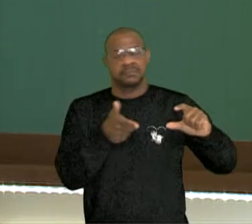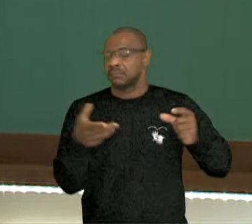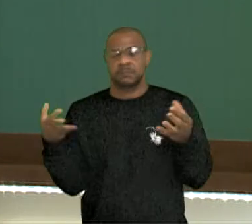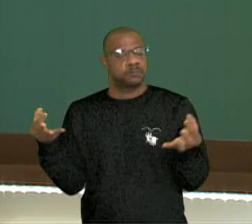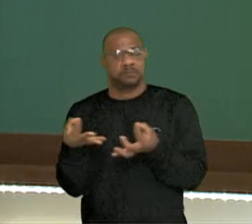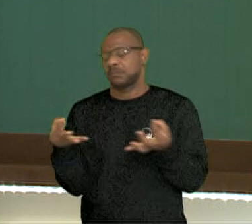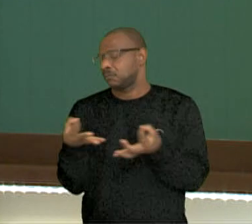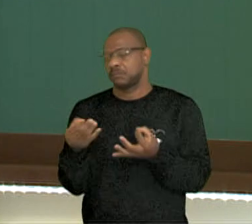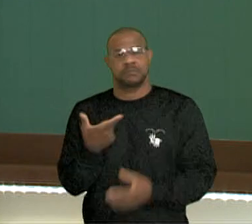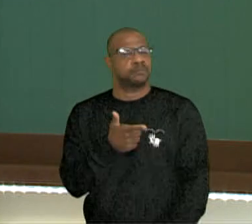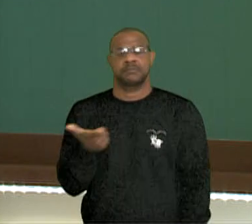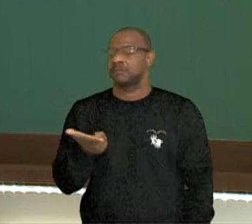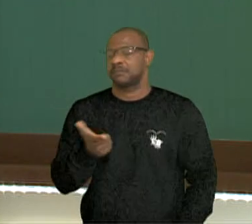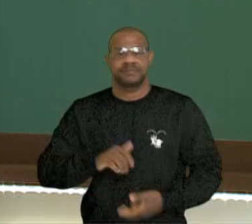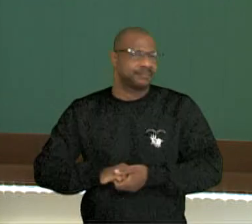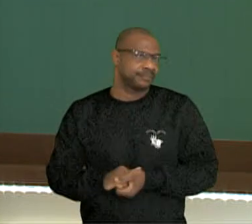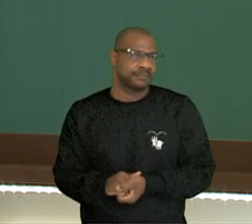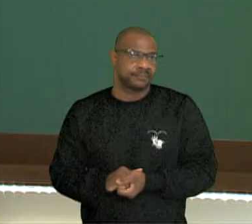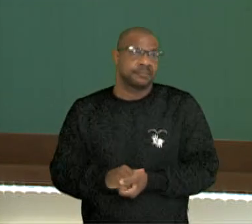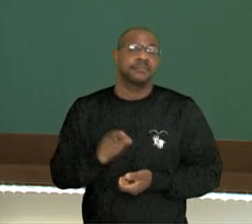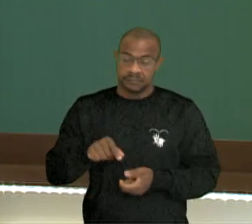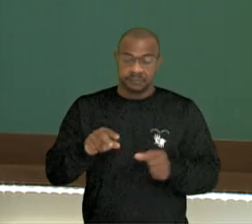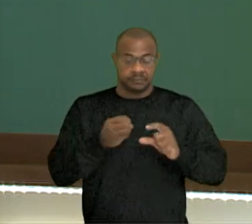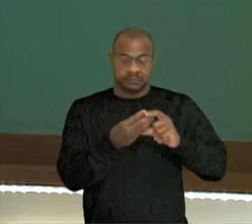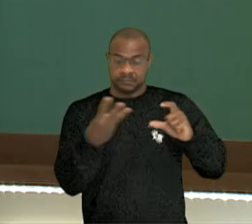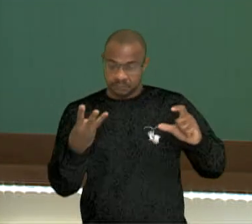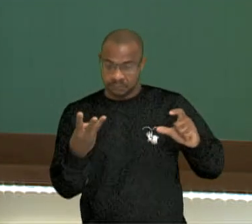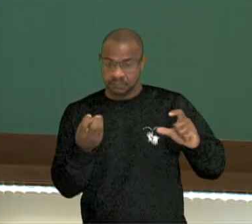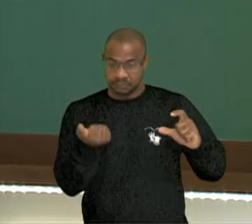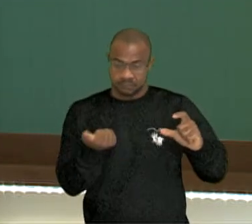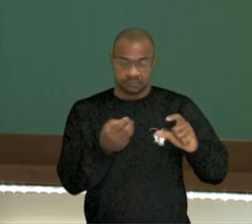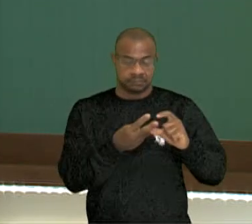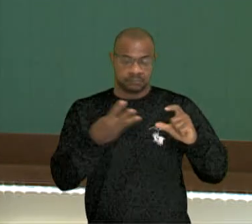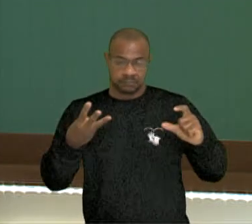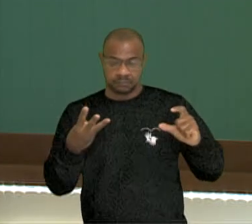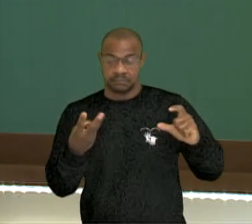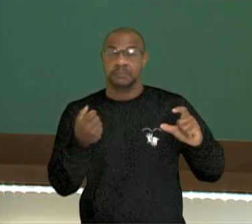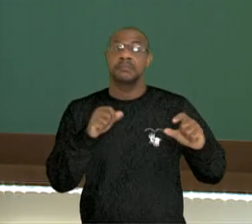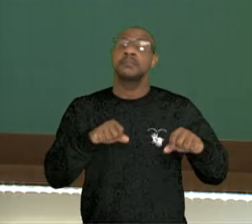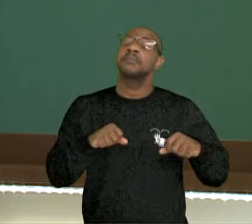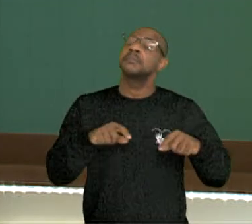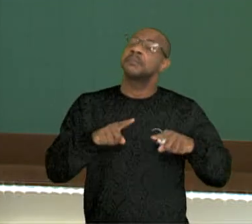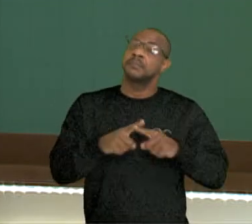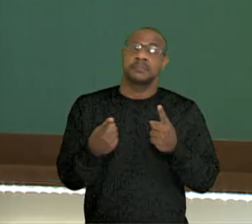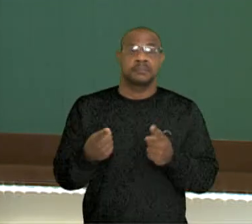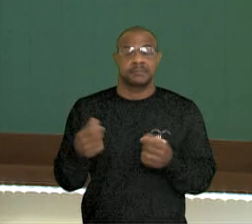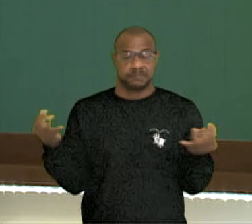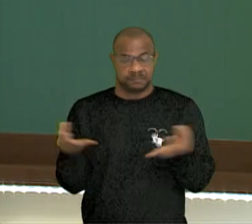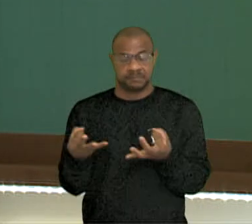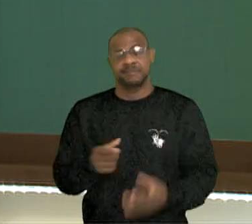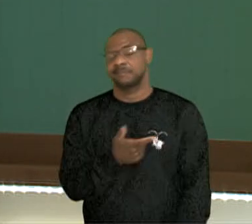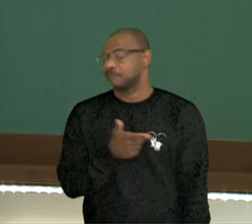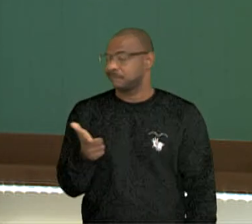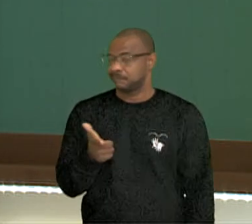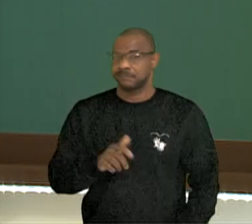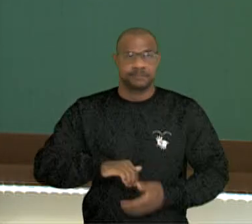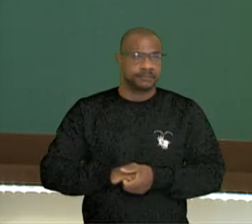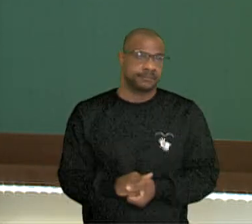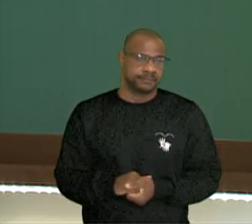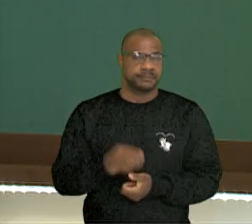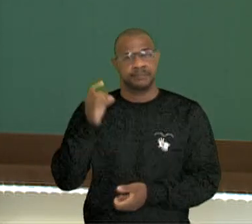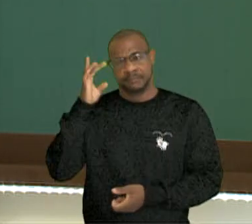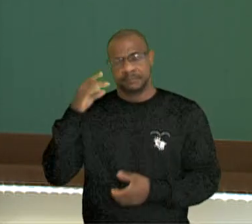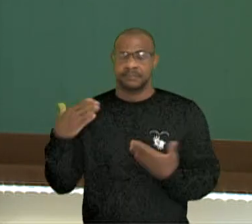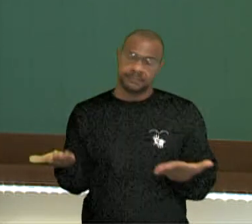trinômio quadrado perfeito. É um trinômio, mas não é quadrado perfeito, ok? Fácil,